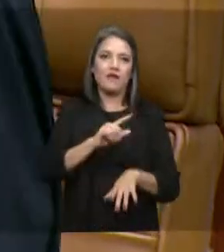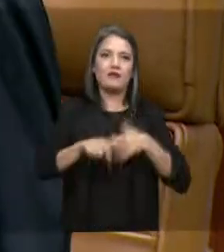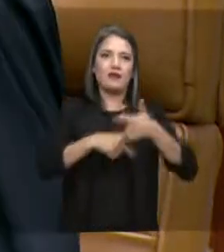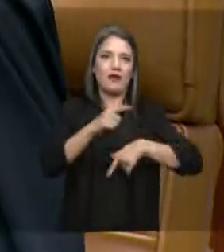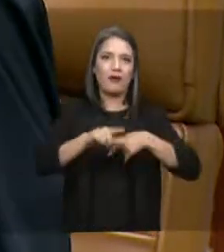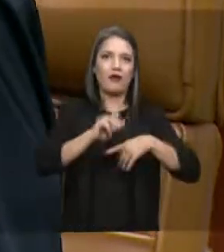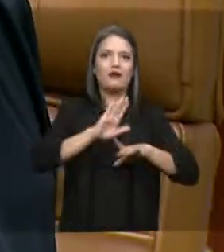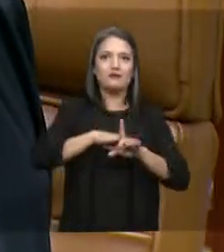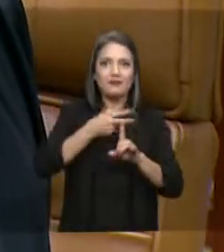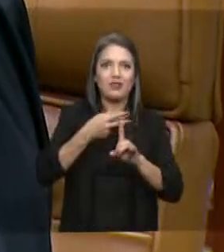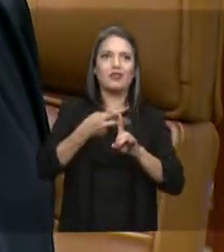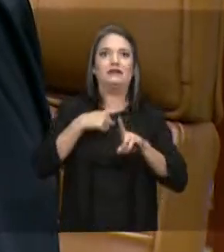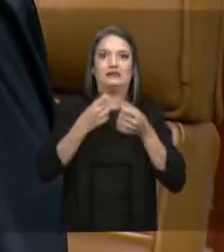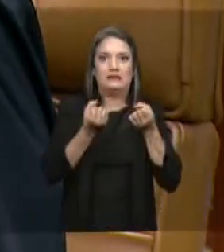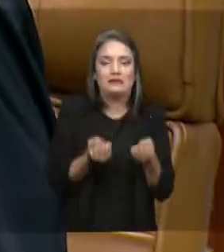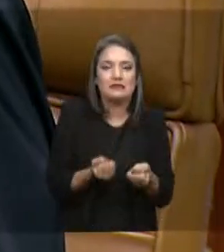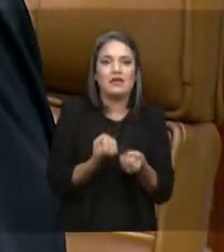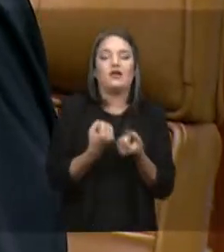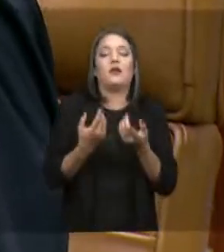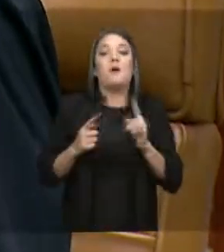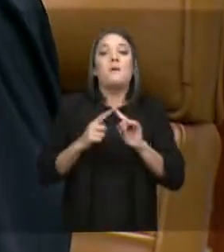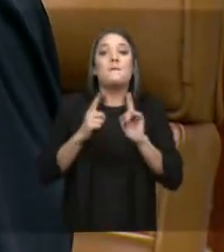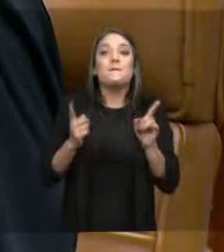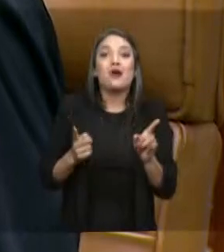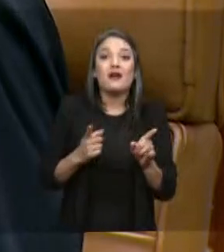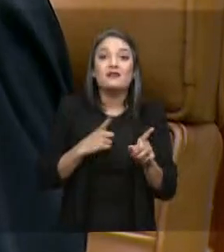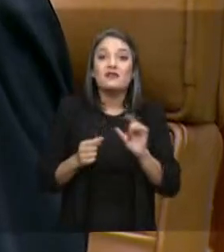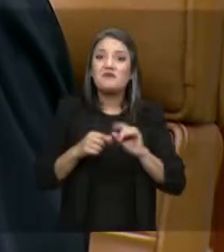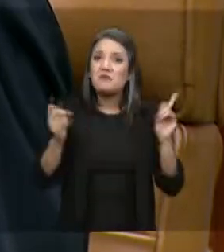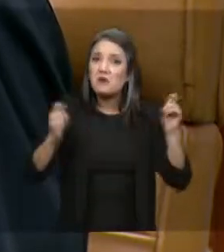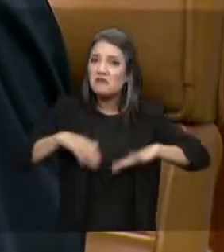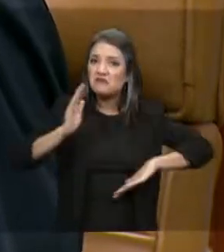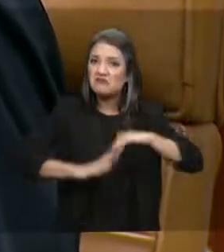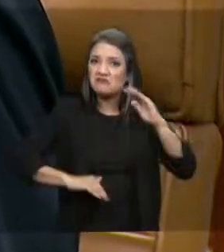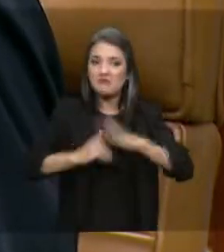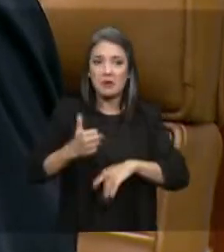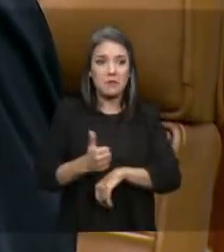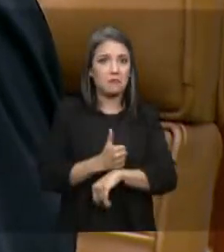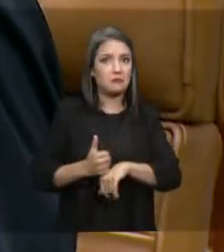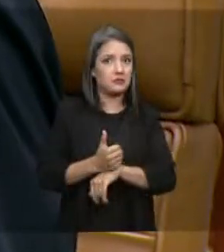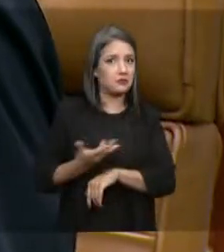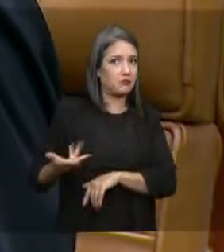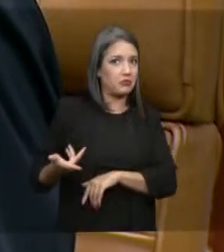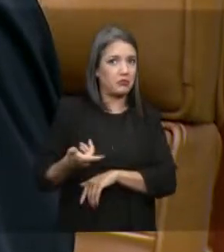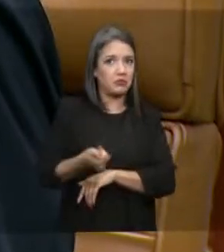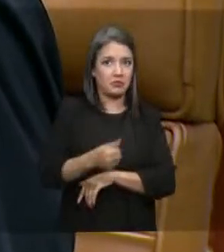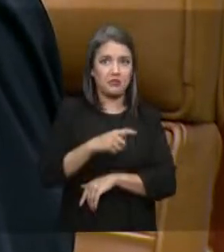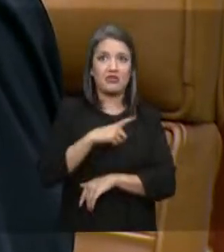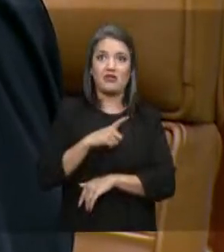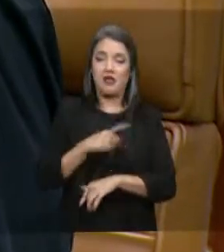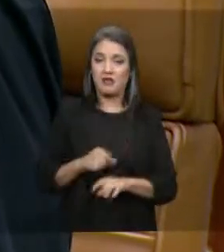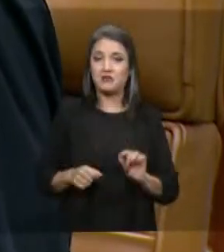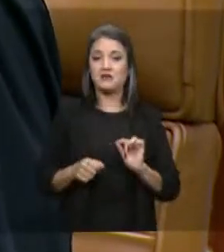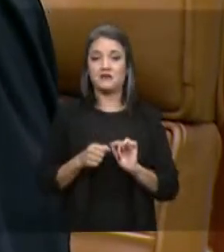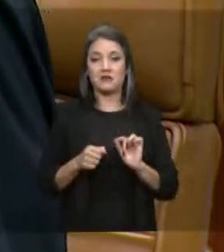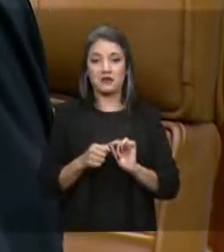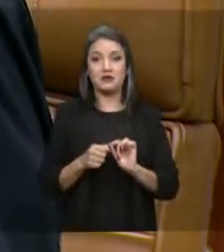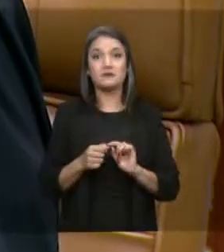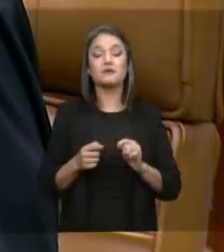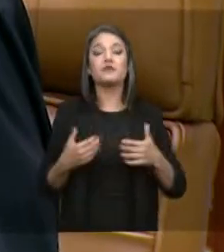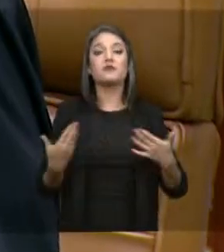Mas vem realizando extrema é competência e eficiência Esse trabalho é